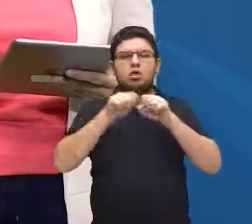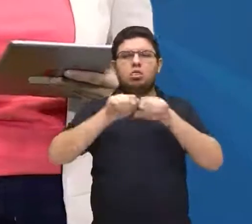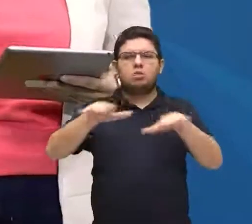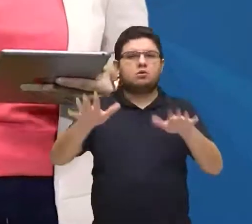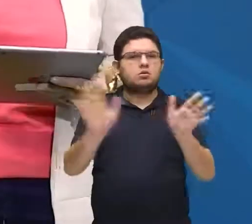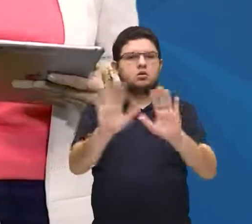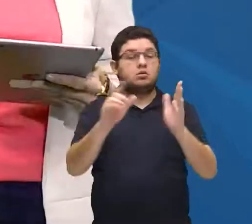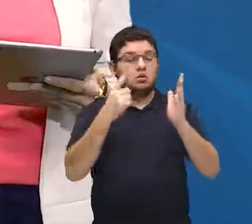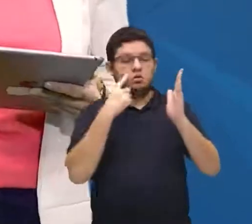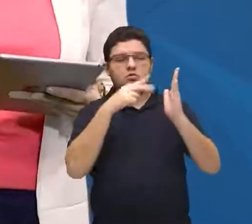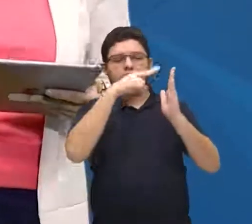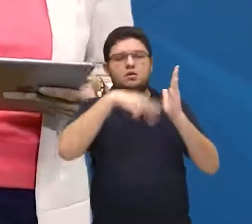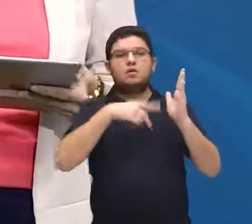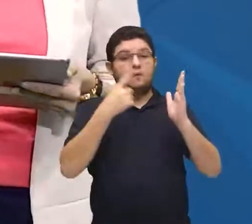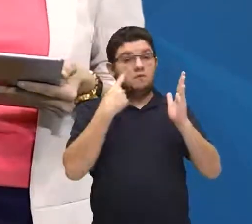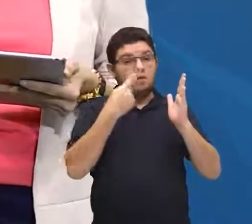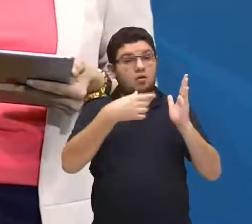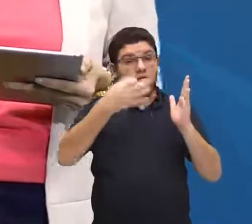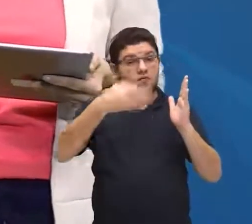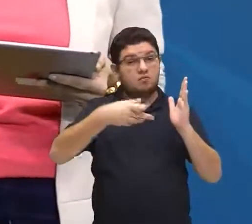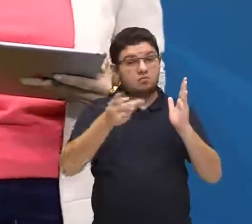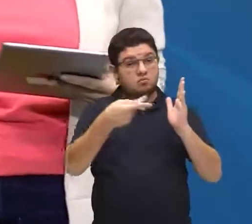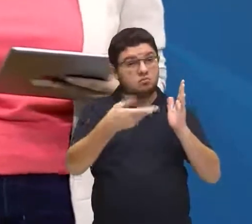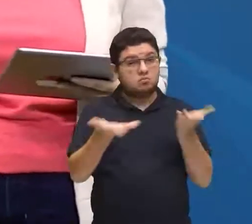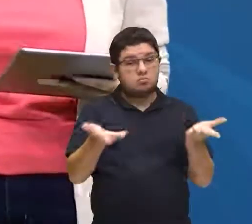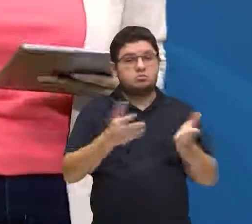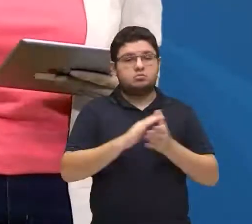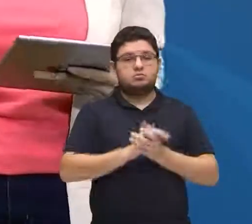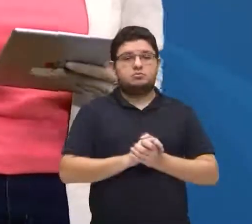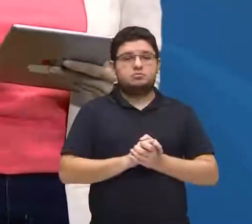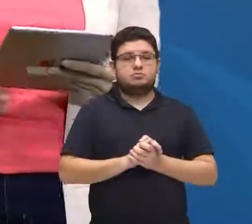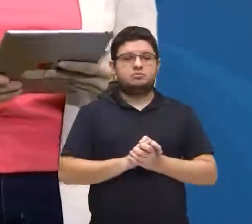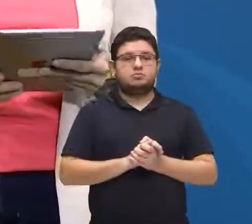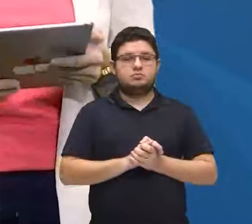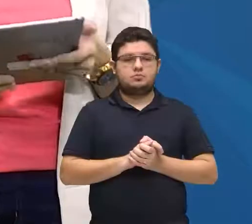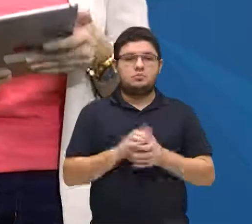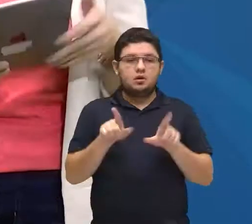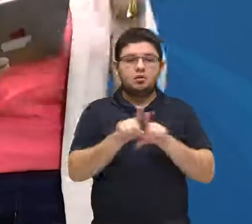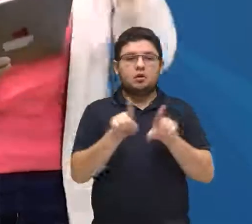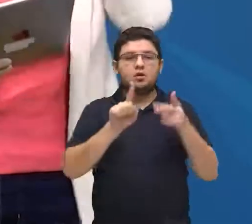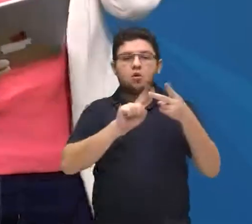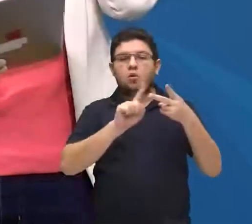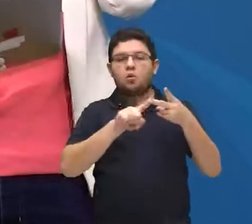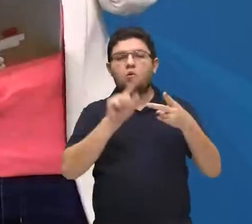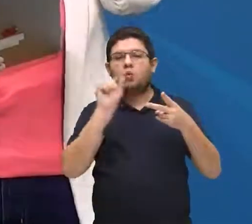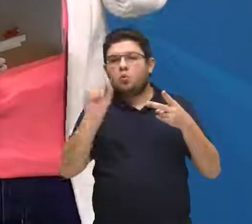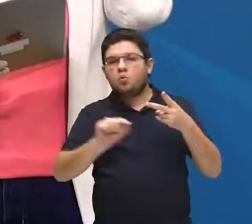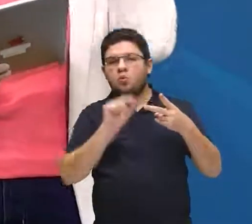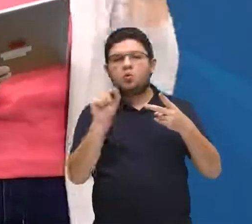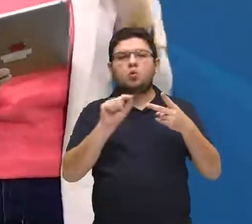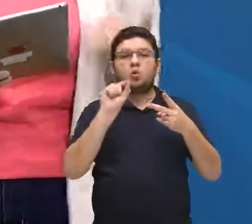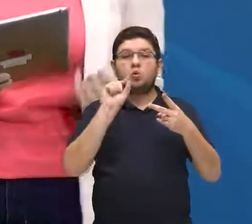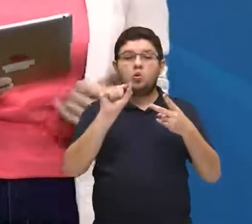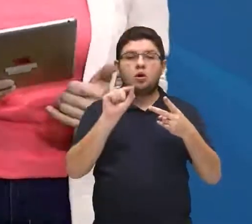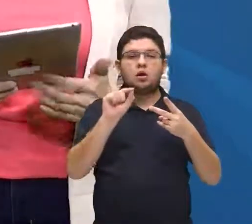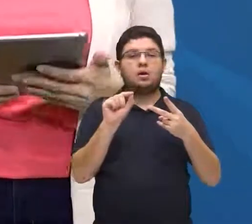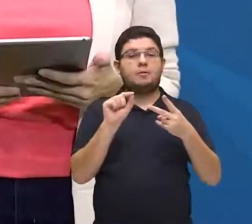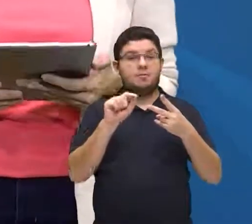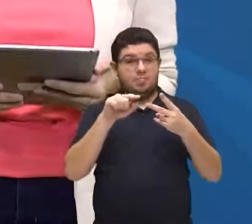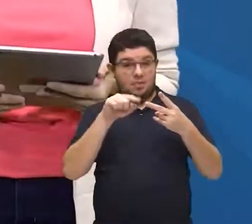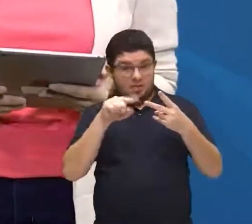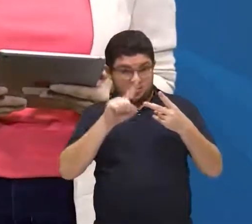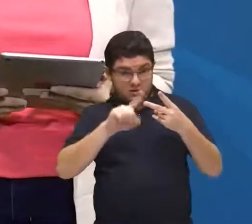tá bom? O outro tipo, olha só, é um conteúdo impostor, ou seja, aquele conteúdo com informações